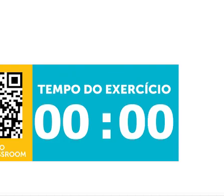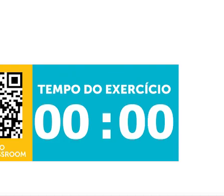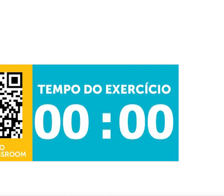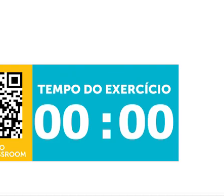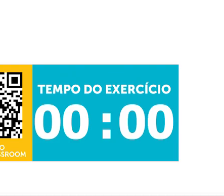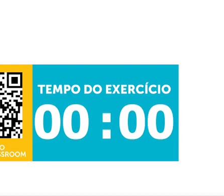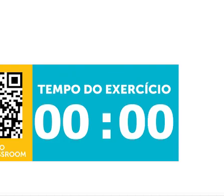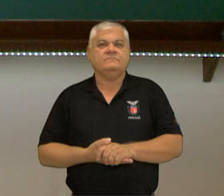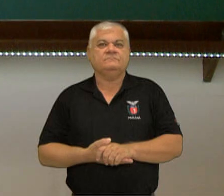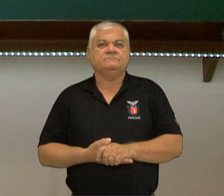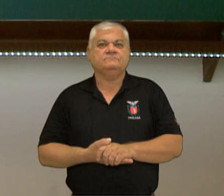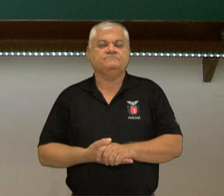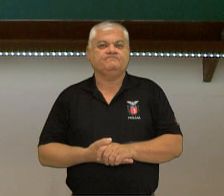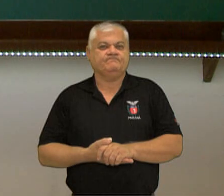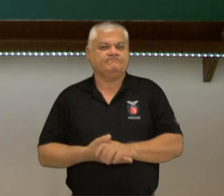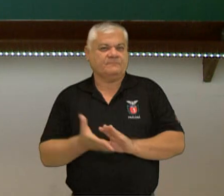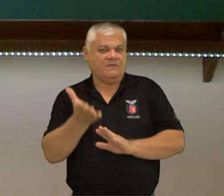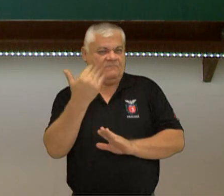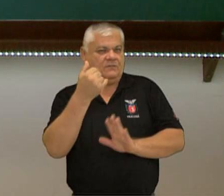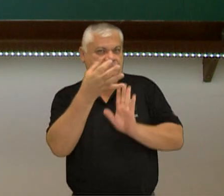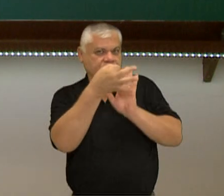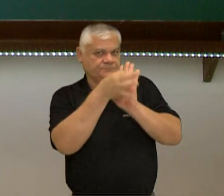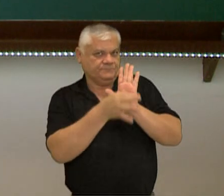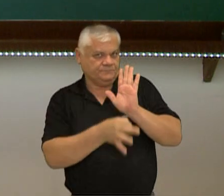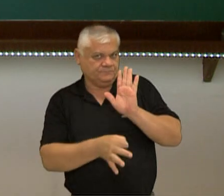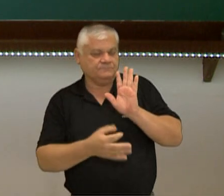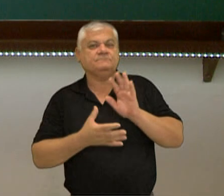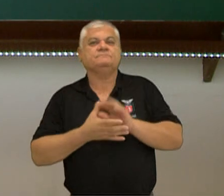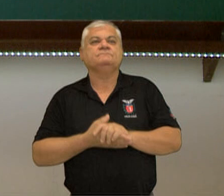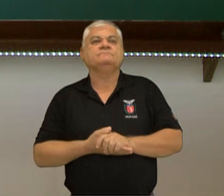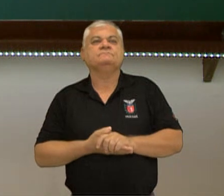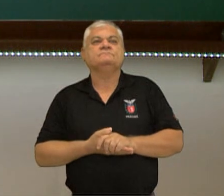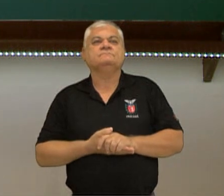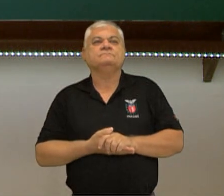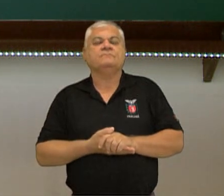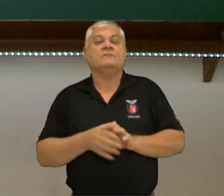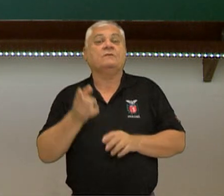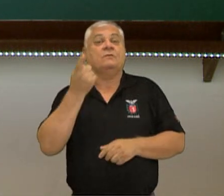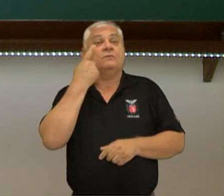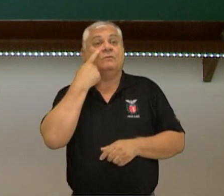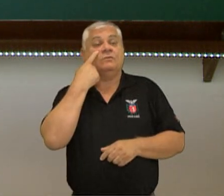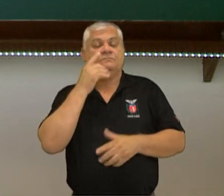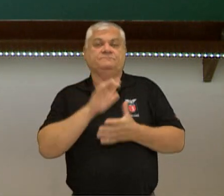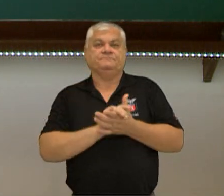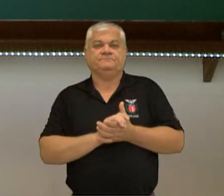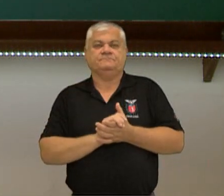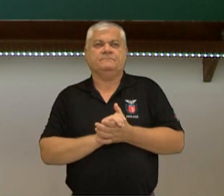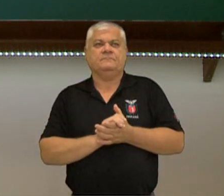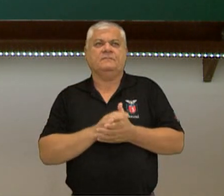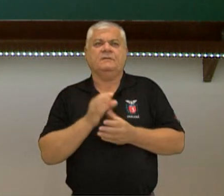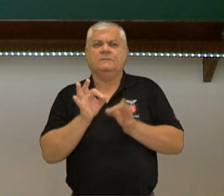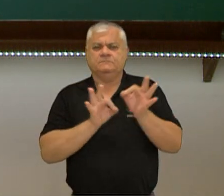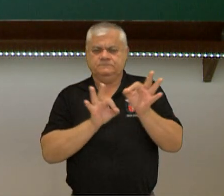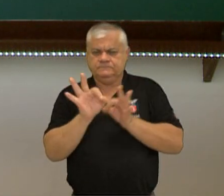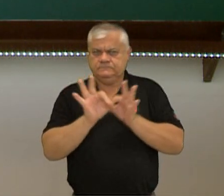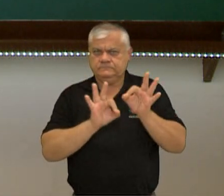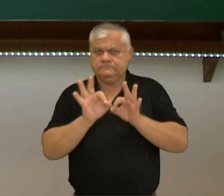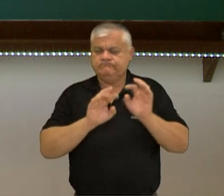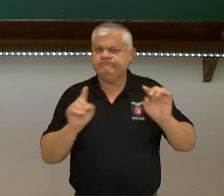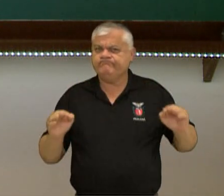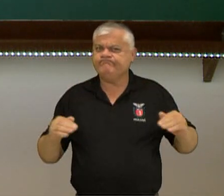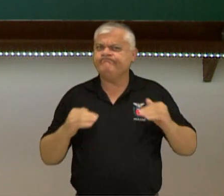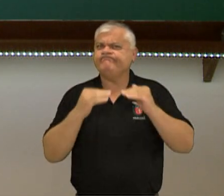Vamos para a correção da atividade? Então, olha só. O procedimento mais adequado